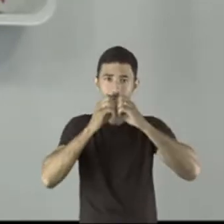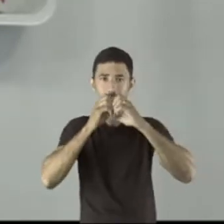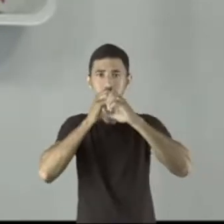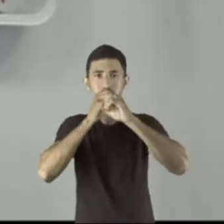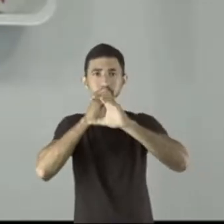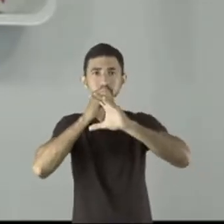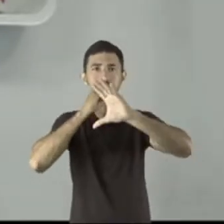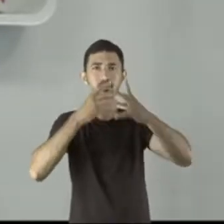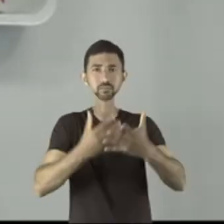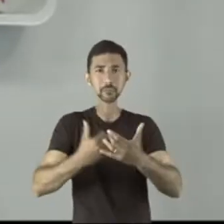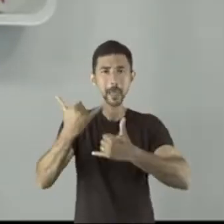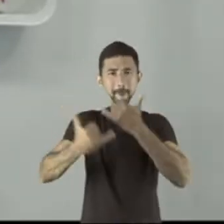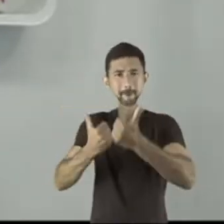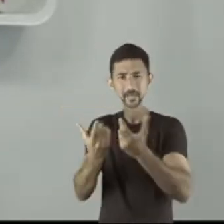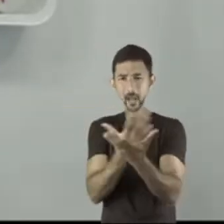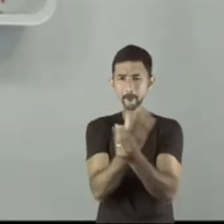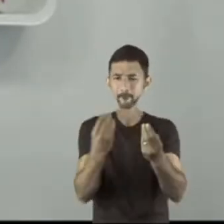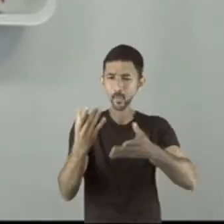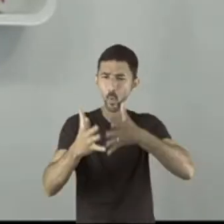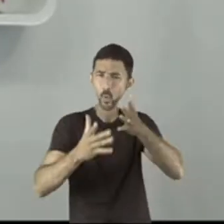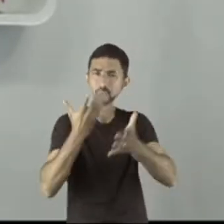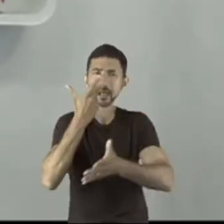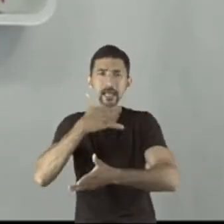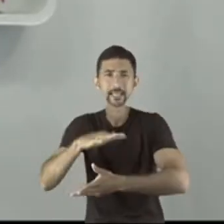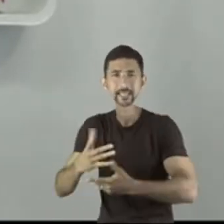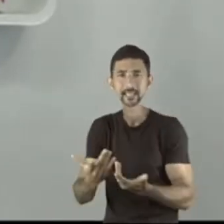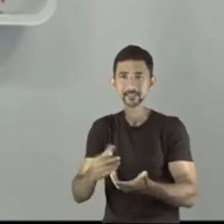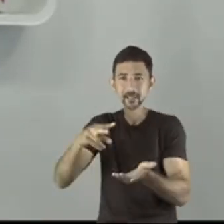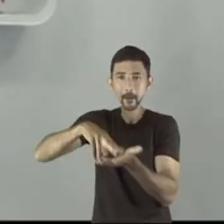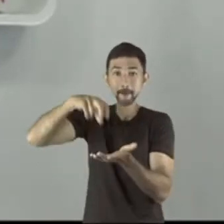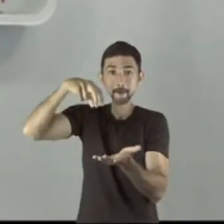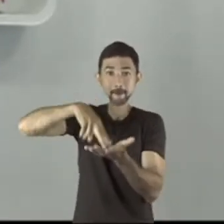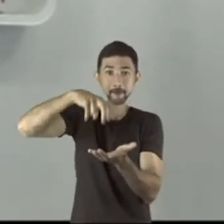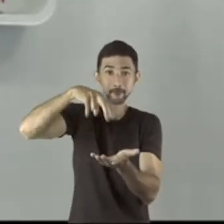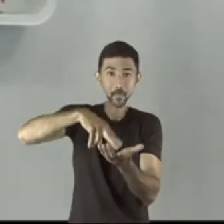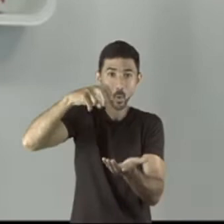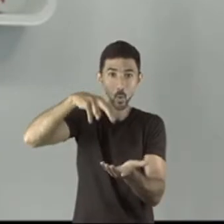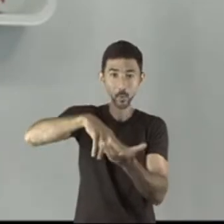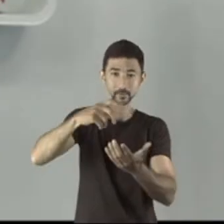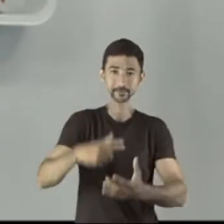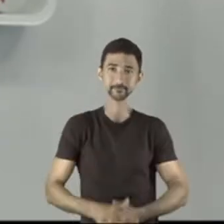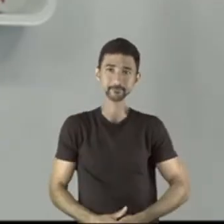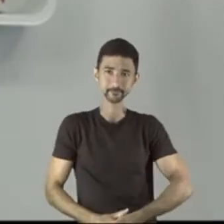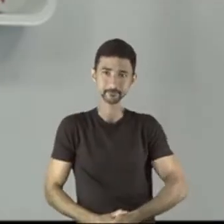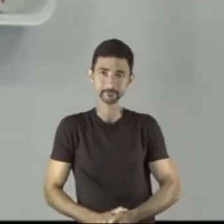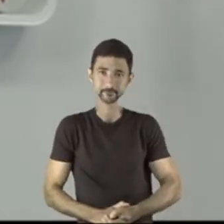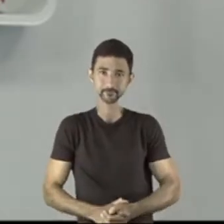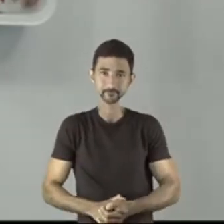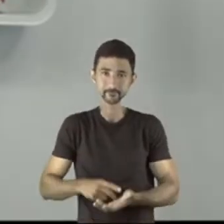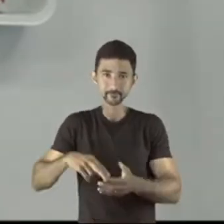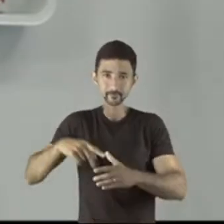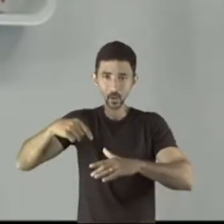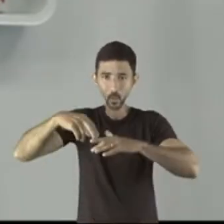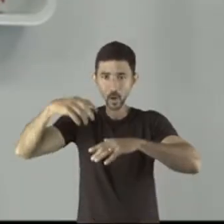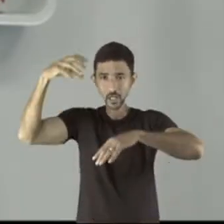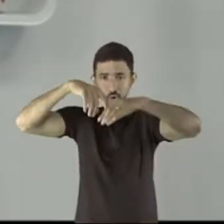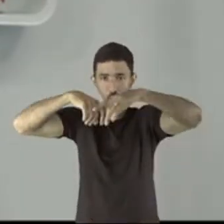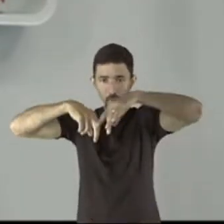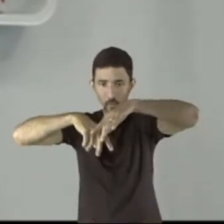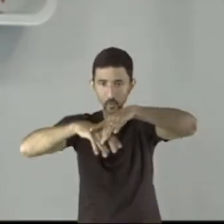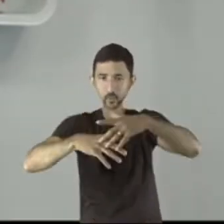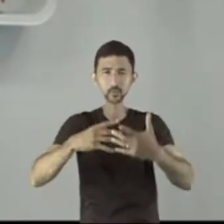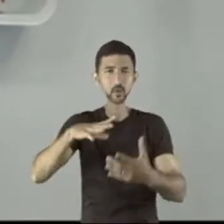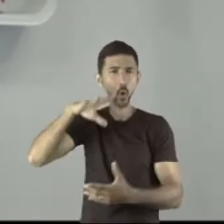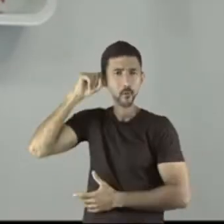balão. Brincar com muitas crianças e até dar pulinhos aqui no chão. Andar debaixo da chuva,